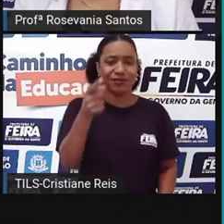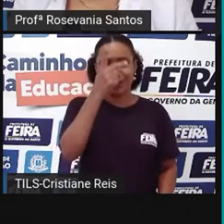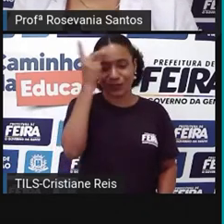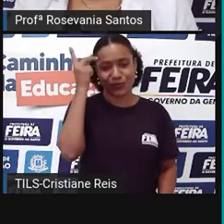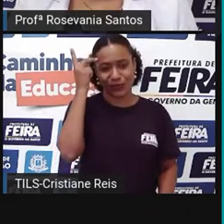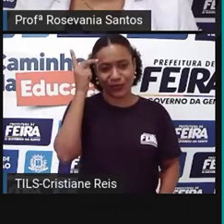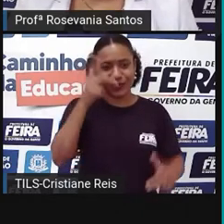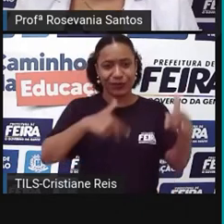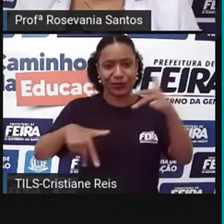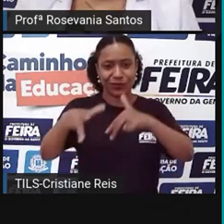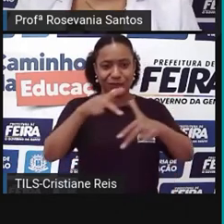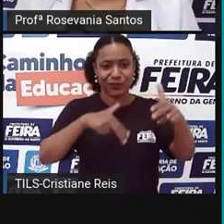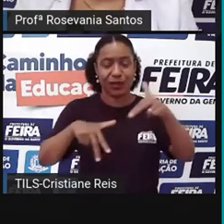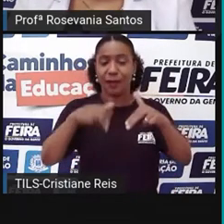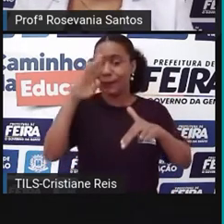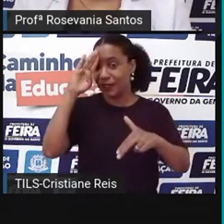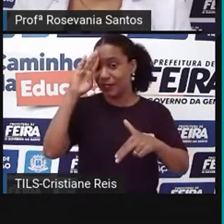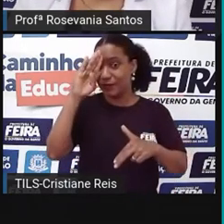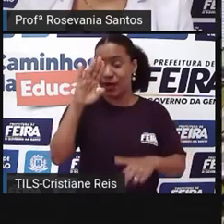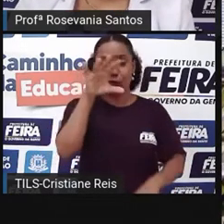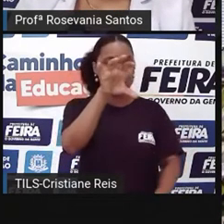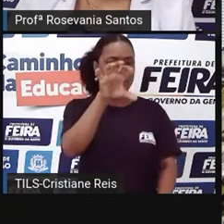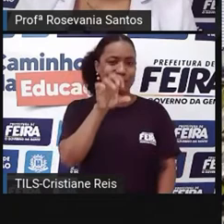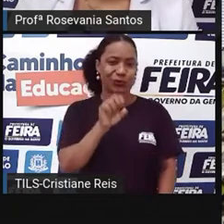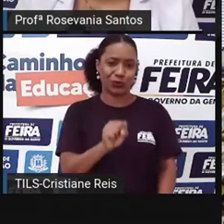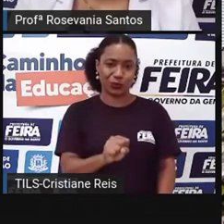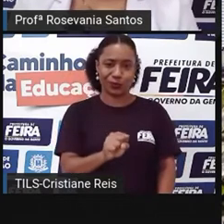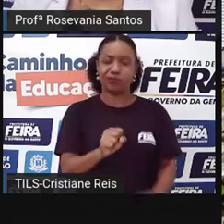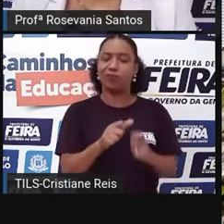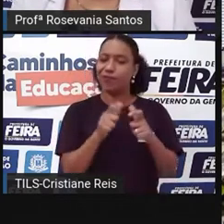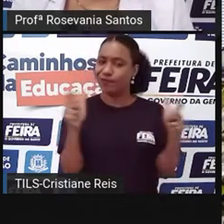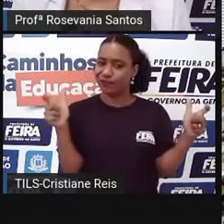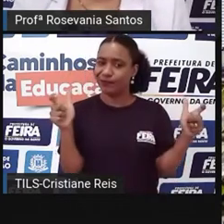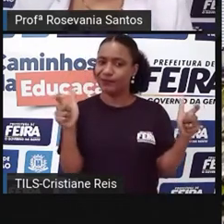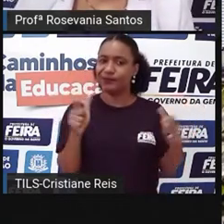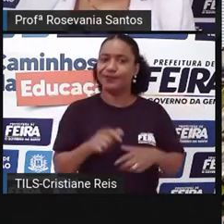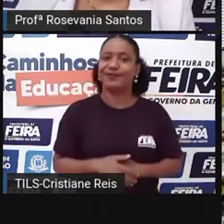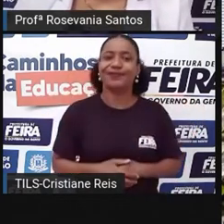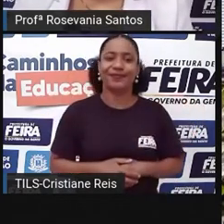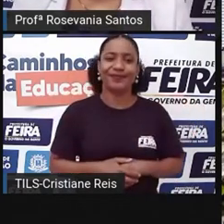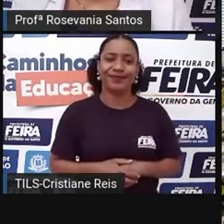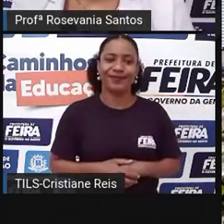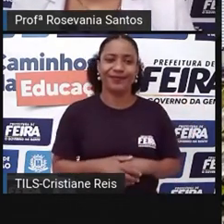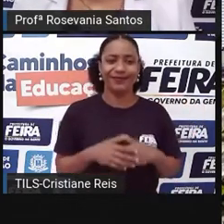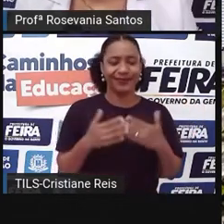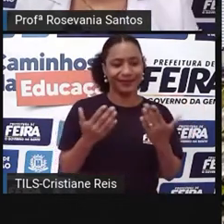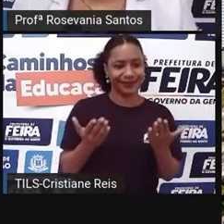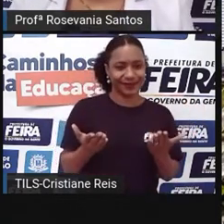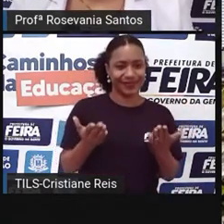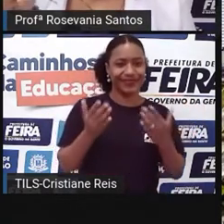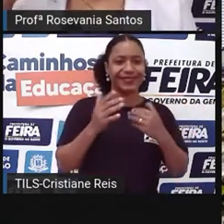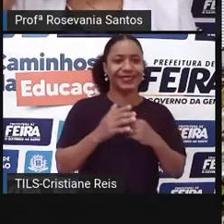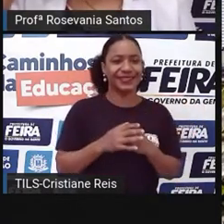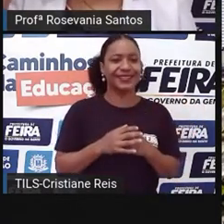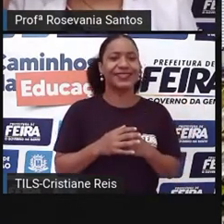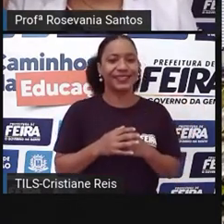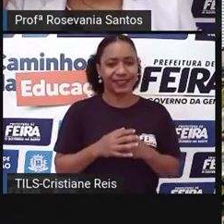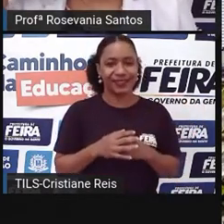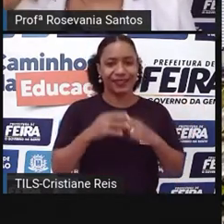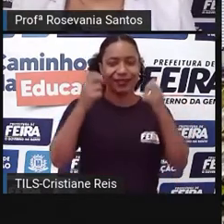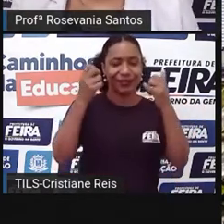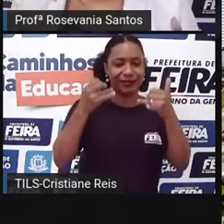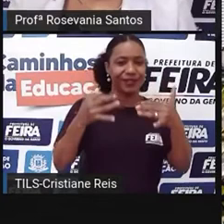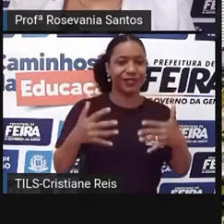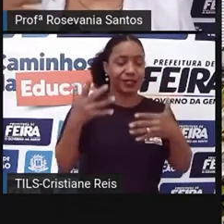quantidade deles concentrada na região Centro-Sul. E aqui, né, já que a gente está falando, né, dessas